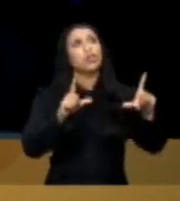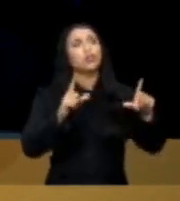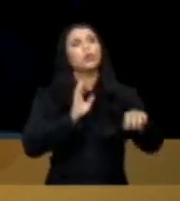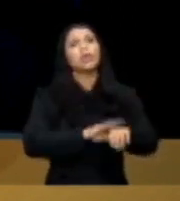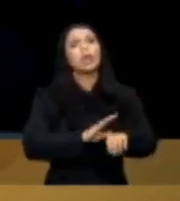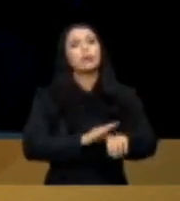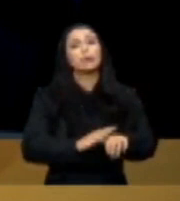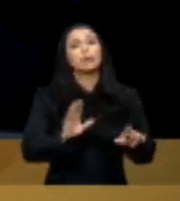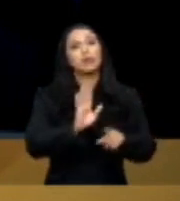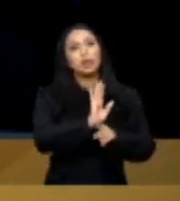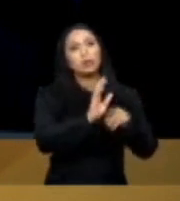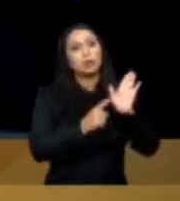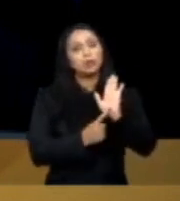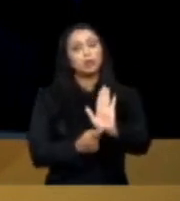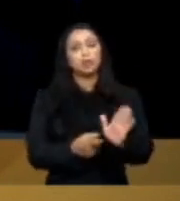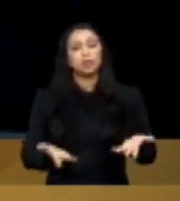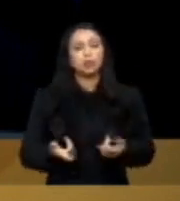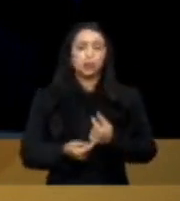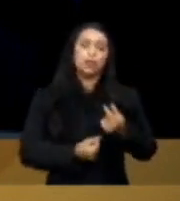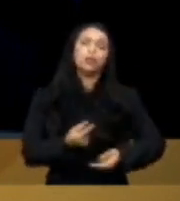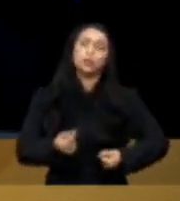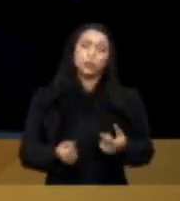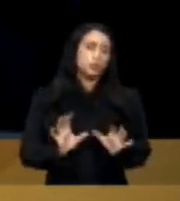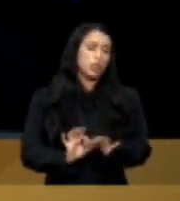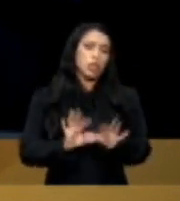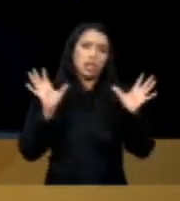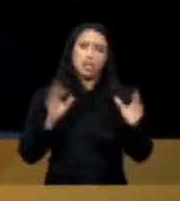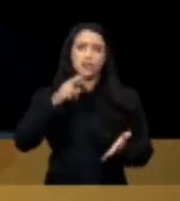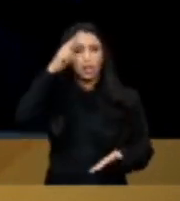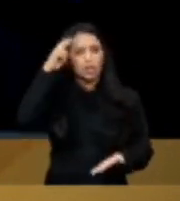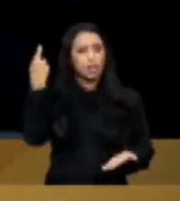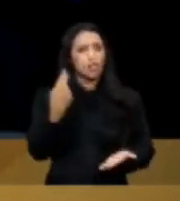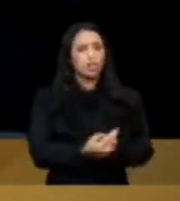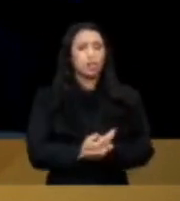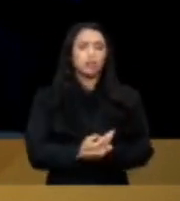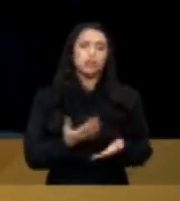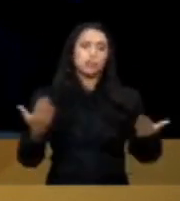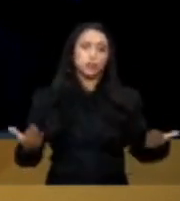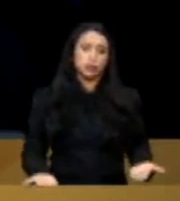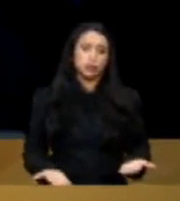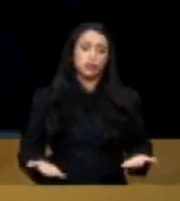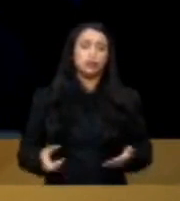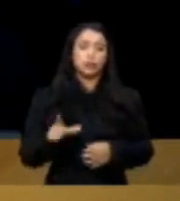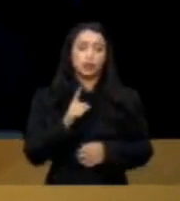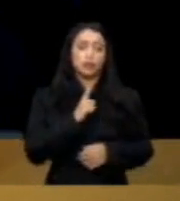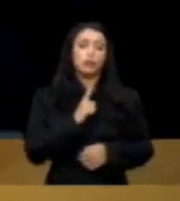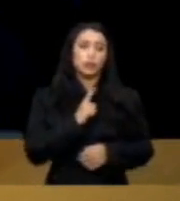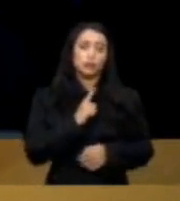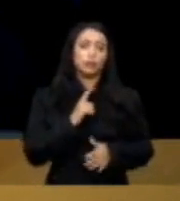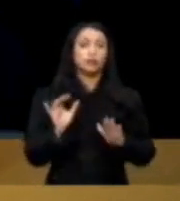exibição, de modo a obterem resultado econômico favorável, mas respeitando sempre o percentual mínimo definido em lei. Assim, temos que